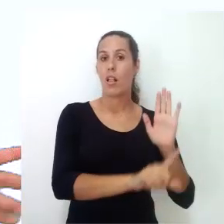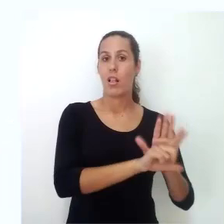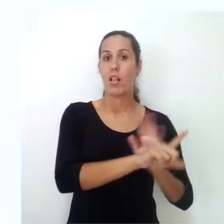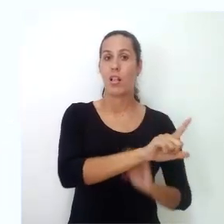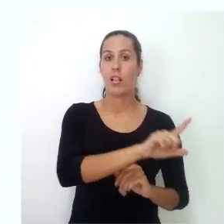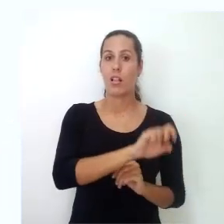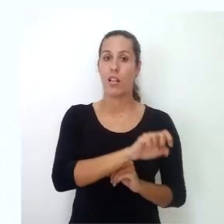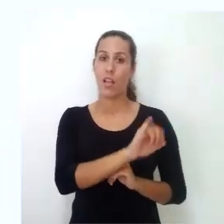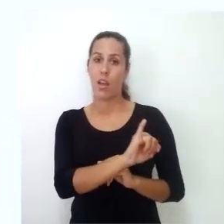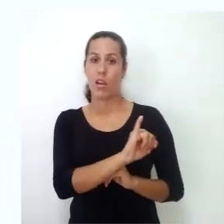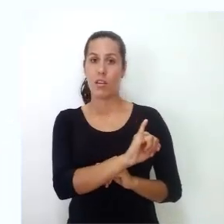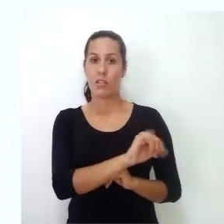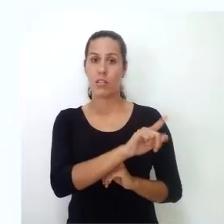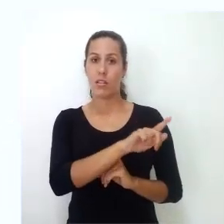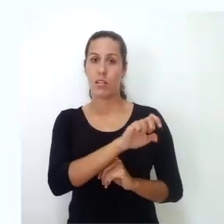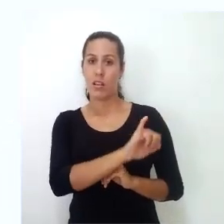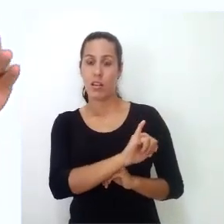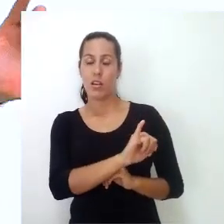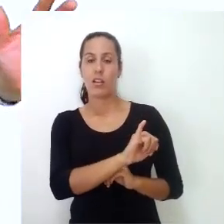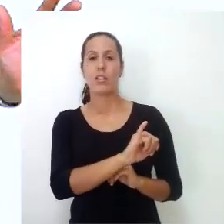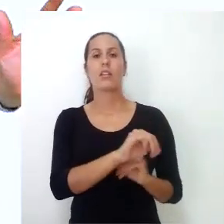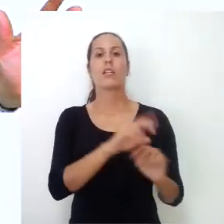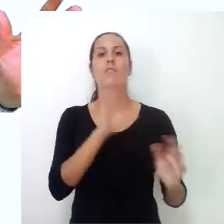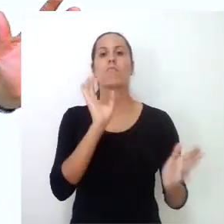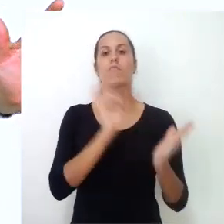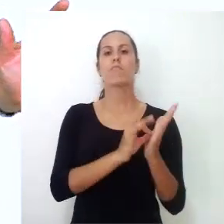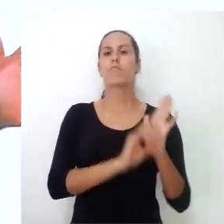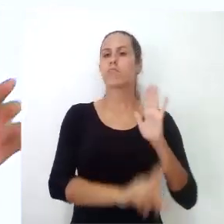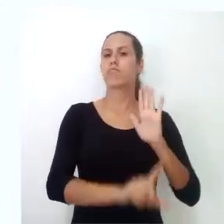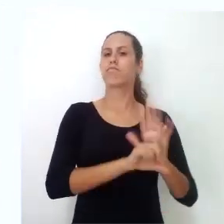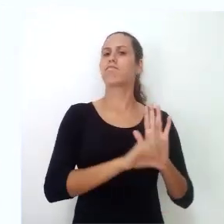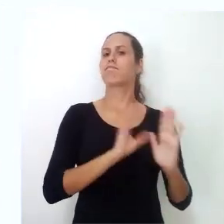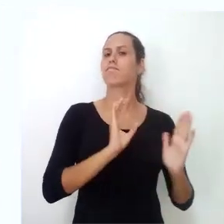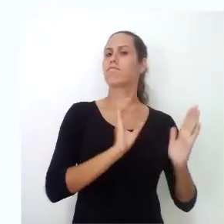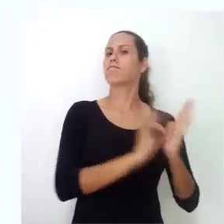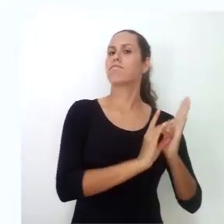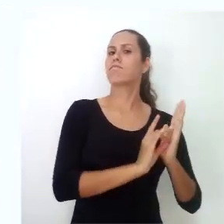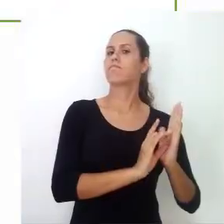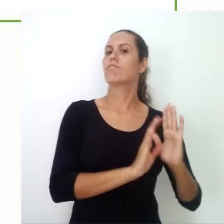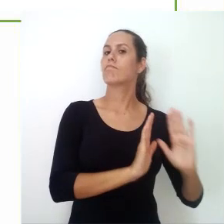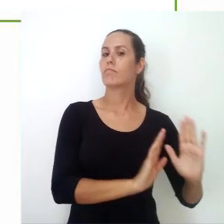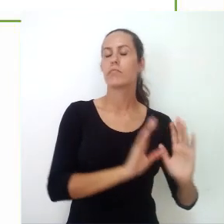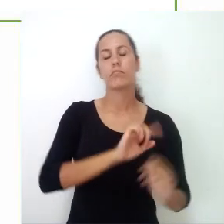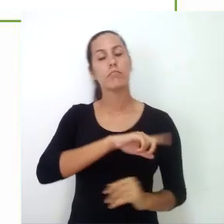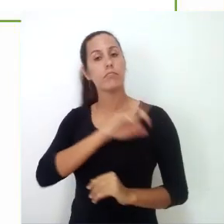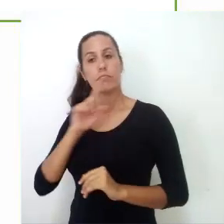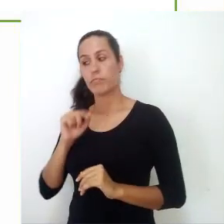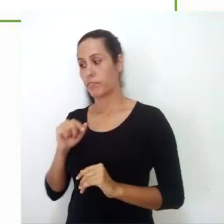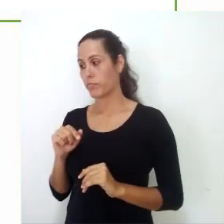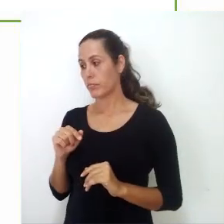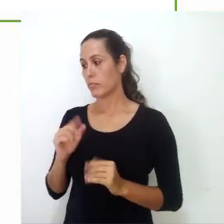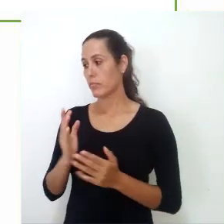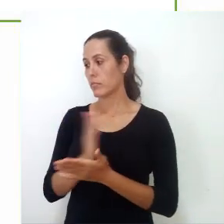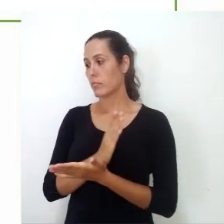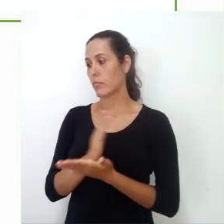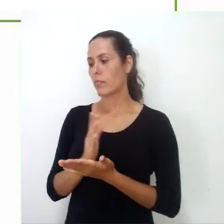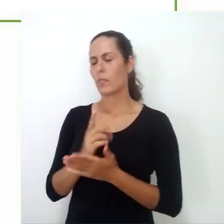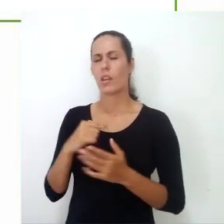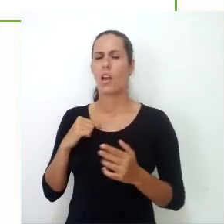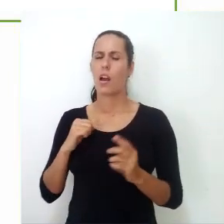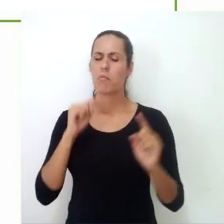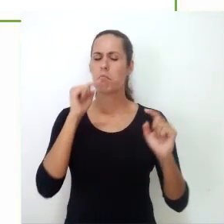lei. Então é aquilo que eu falei, lei, legalidade, certo? Vamos lá aqui. Aqui nós temos alguns pontos